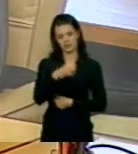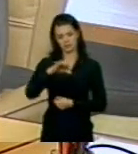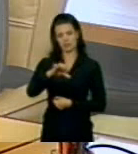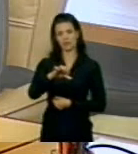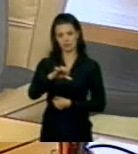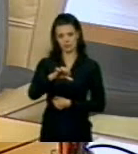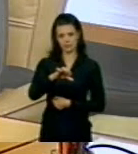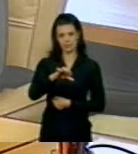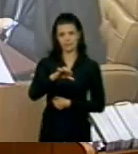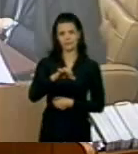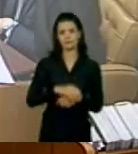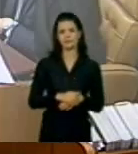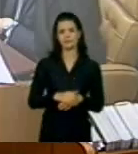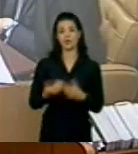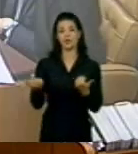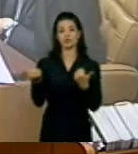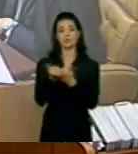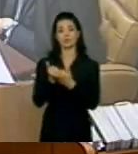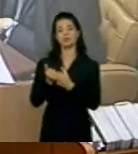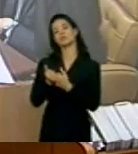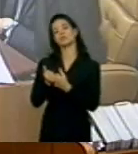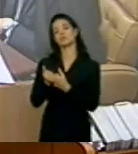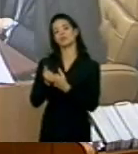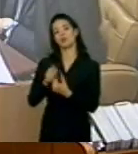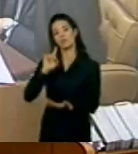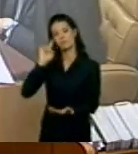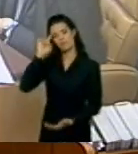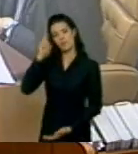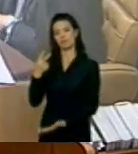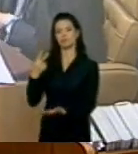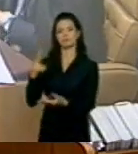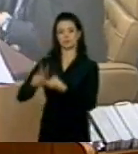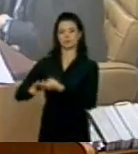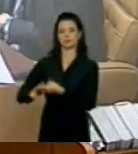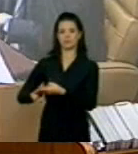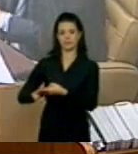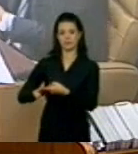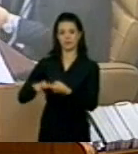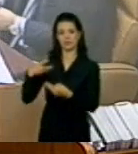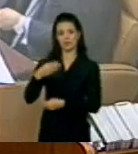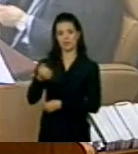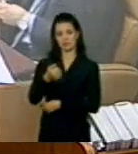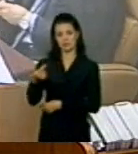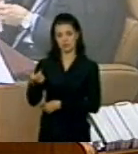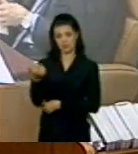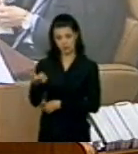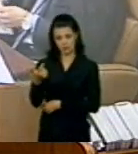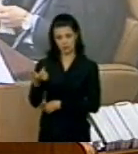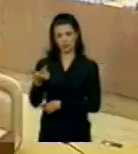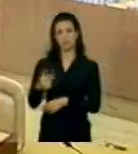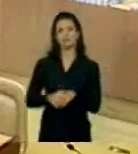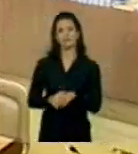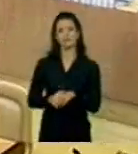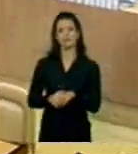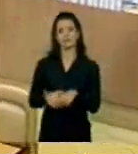Penal, substitutivas da prisão, prisão essa referida no artigo 312 do mesmo Código de Processo Penal, e devendo a